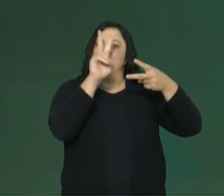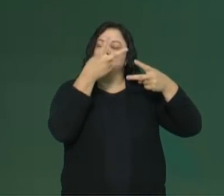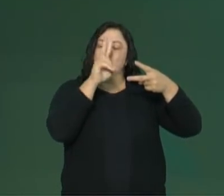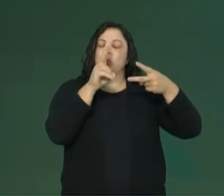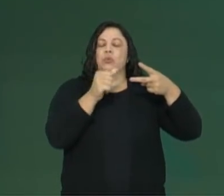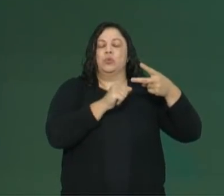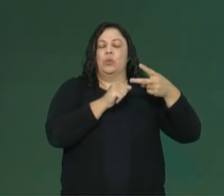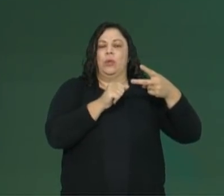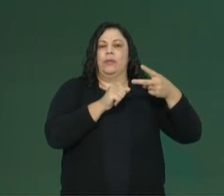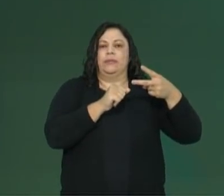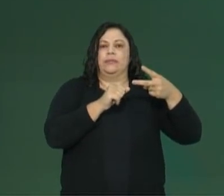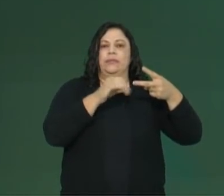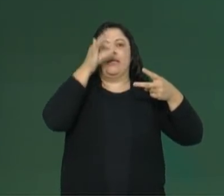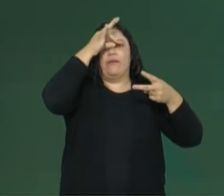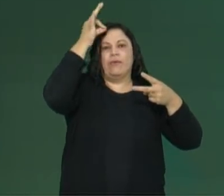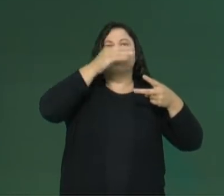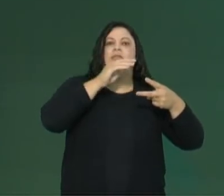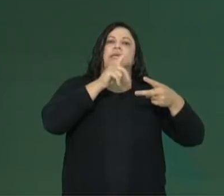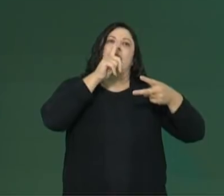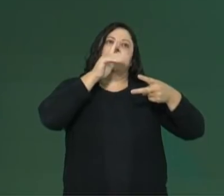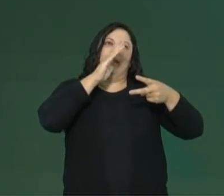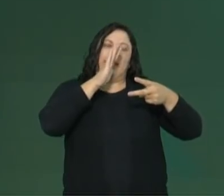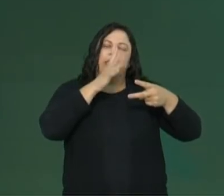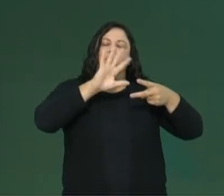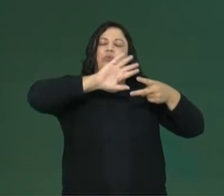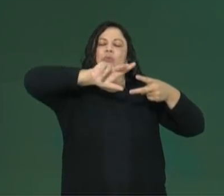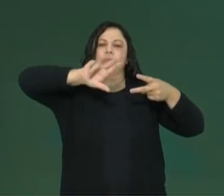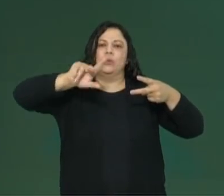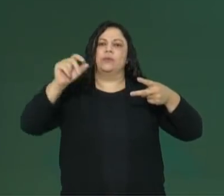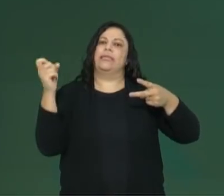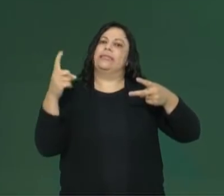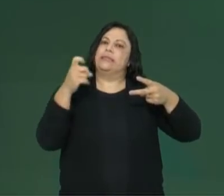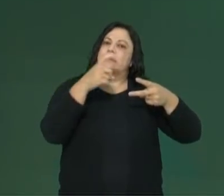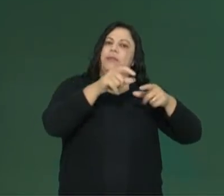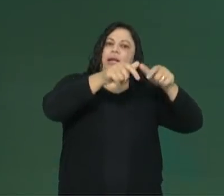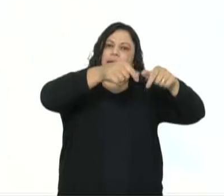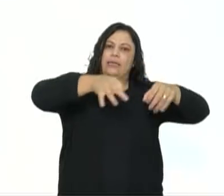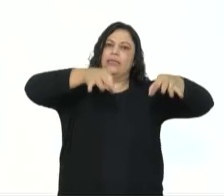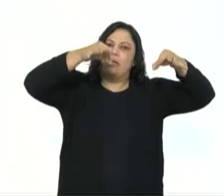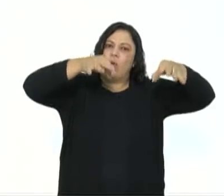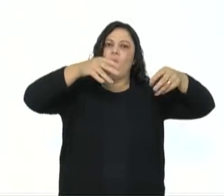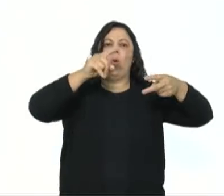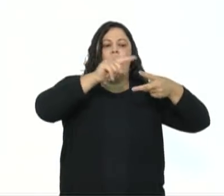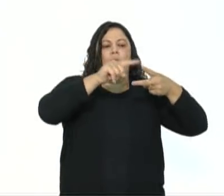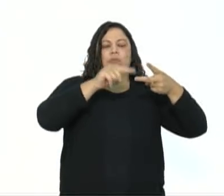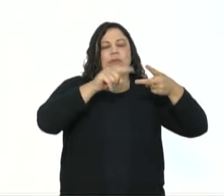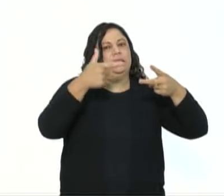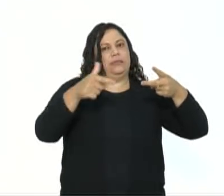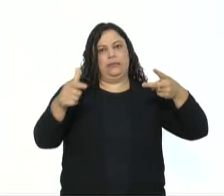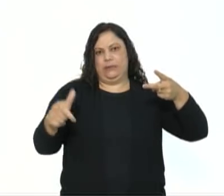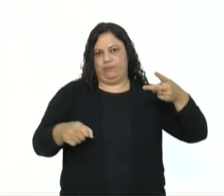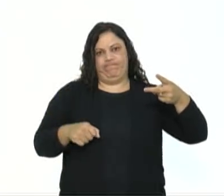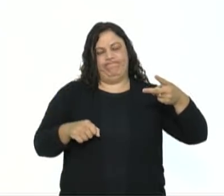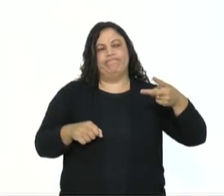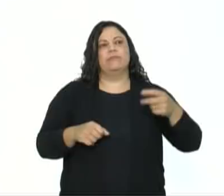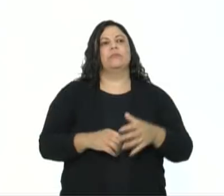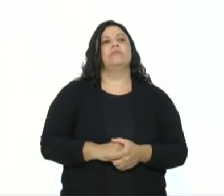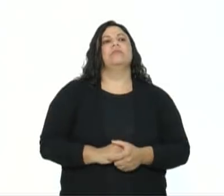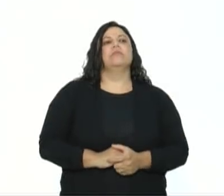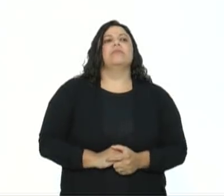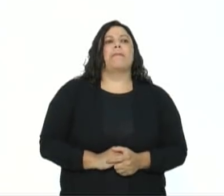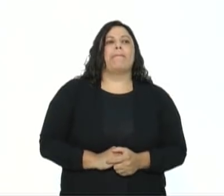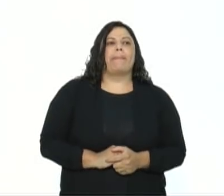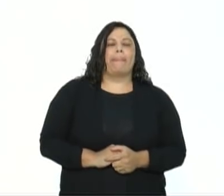mas pode fazer autofecundação. Interessante? Continuando. Lá as minhocas reproduzindo,